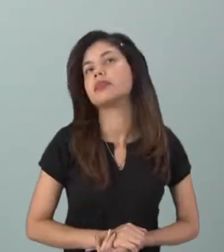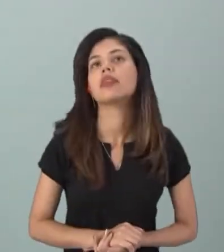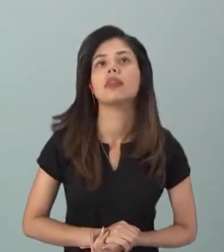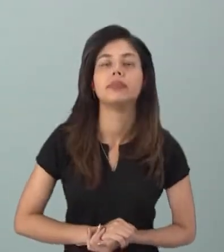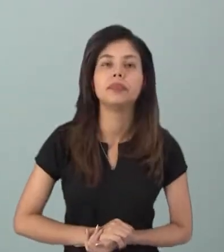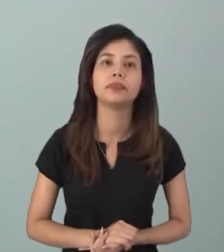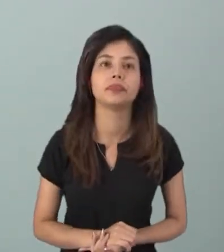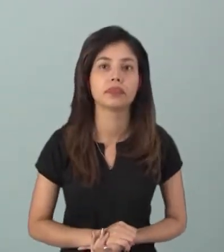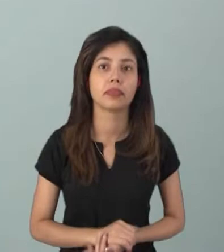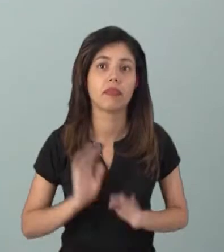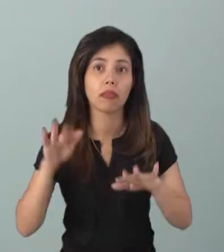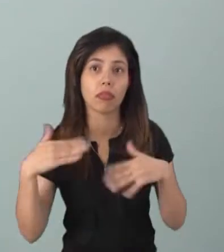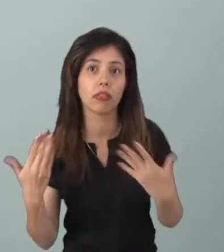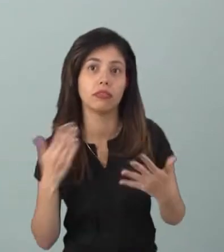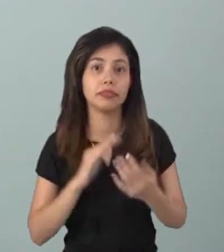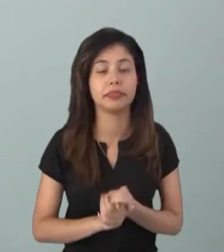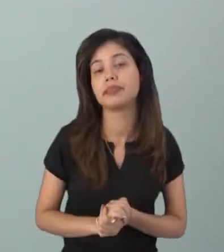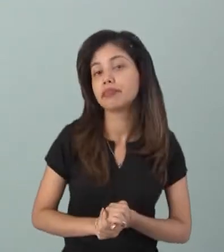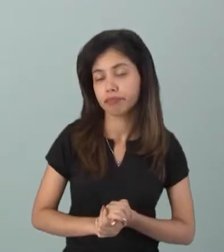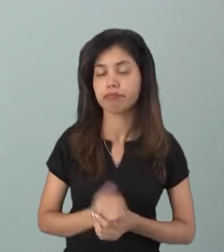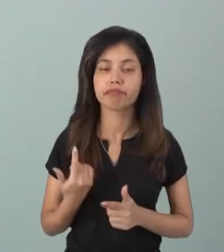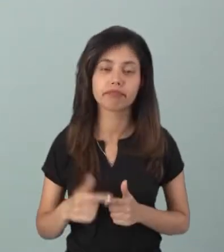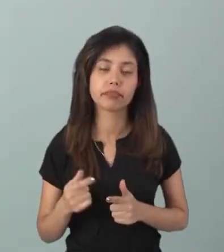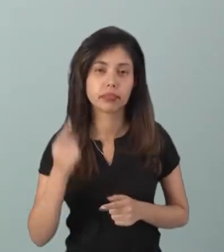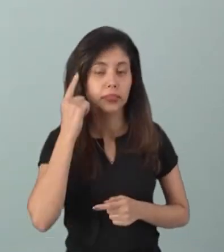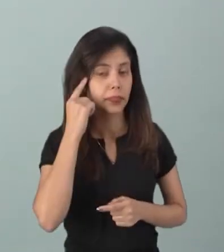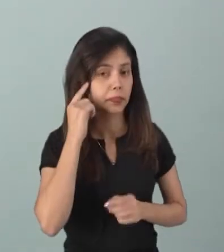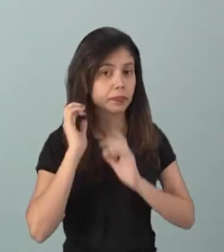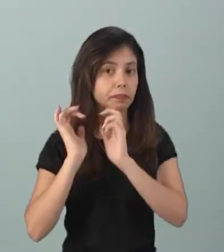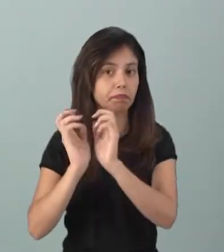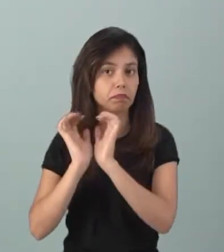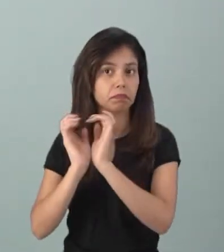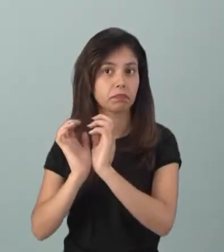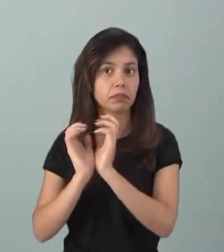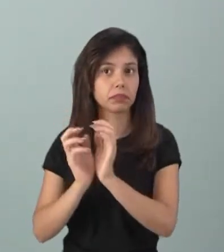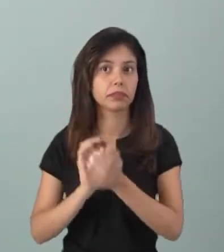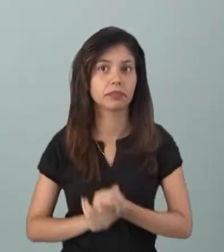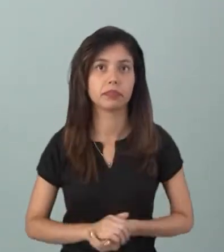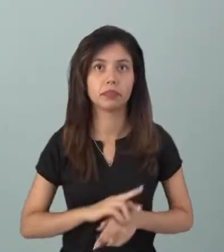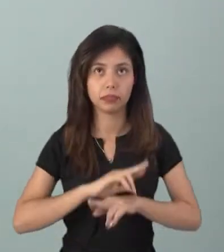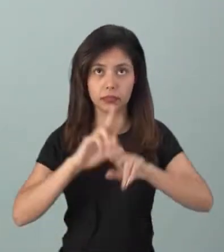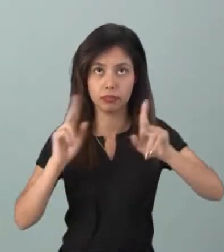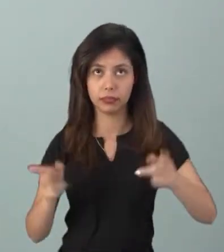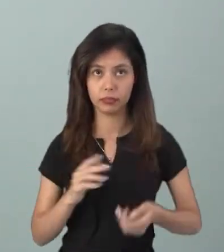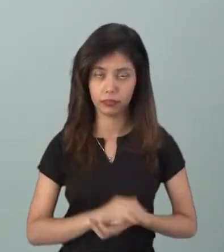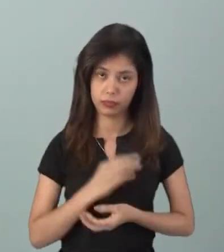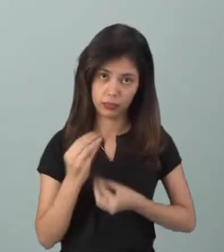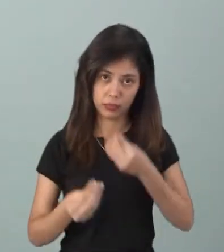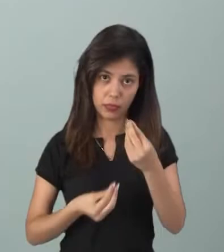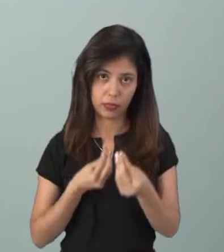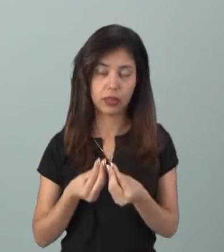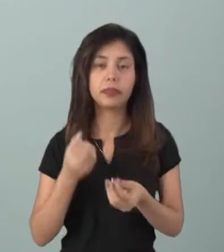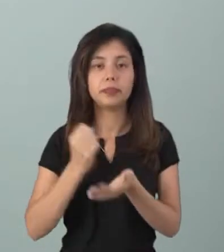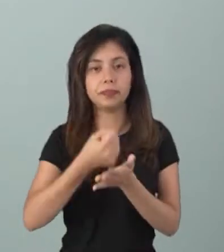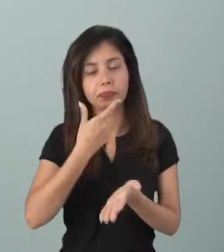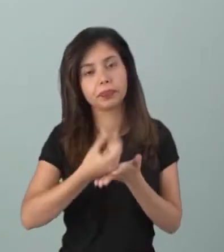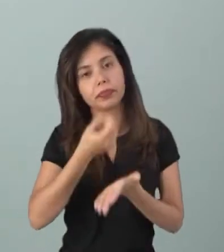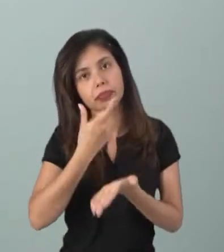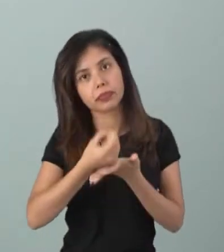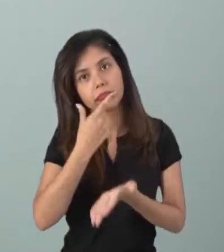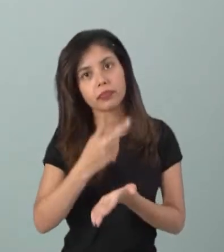quais são os efeitos de drogas que a gente pode ter aí no cérebro, né? Pode ser várias. Conforme a pessoa vai sempre